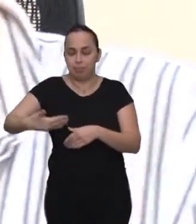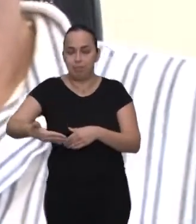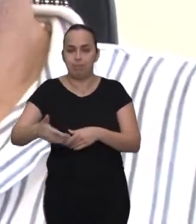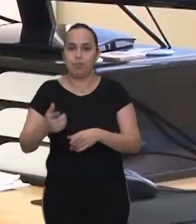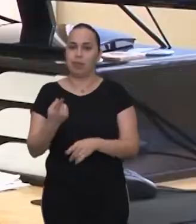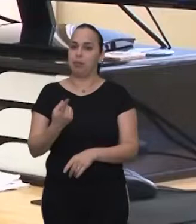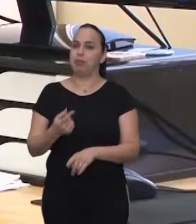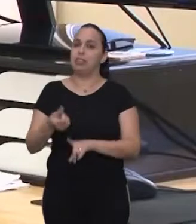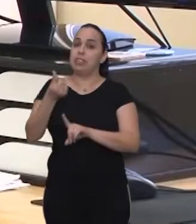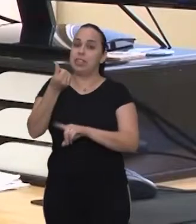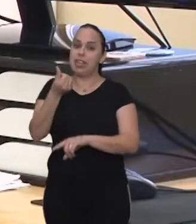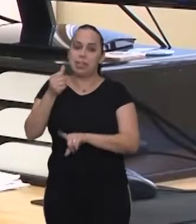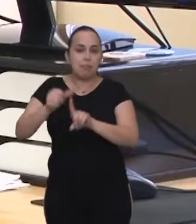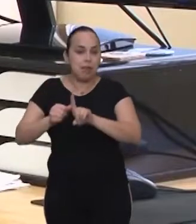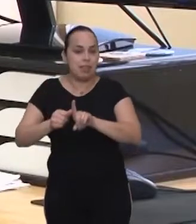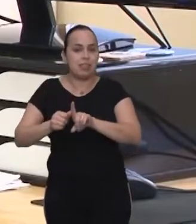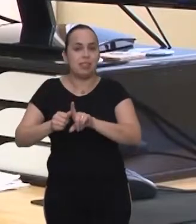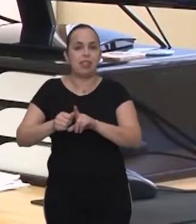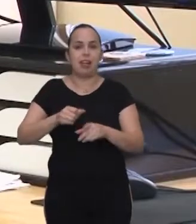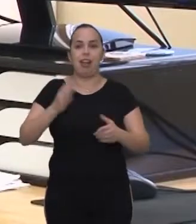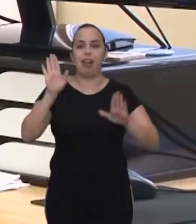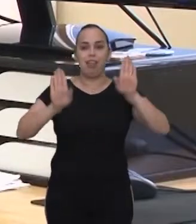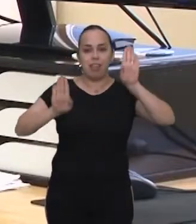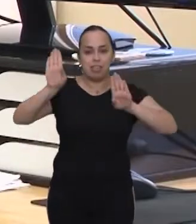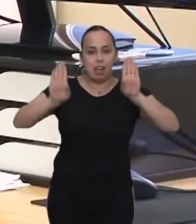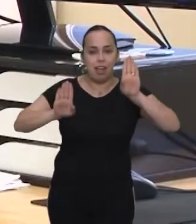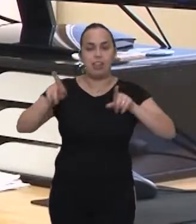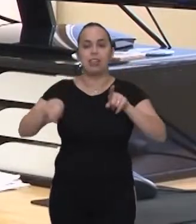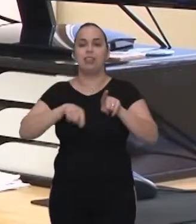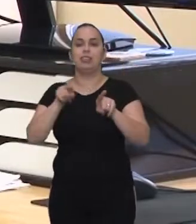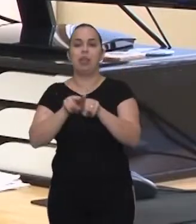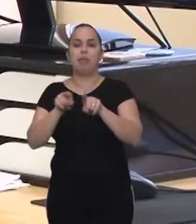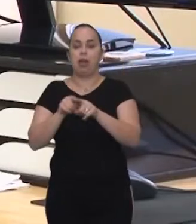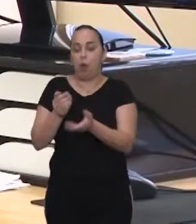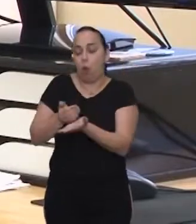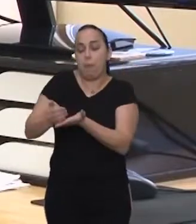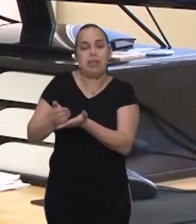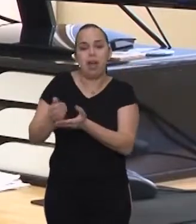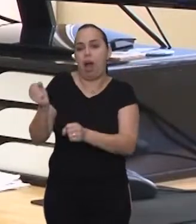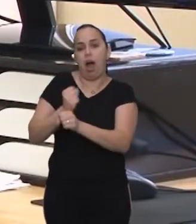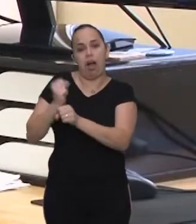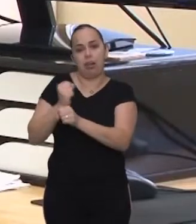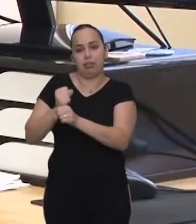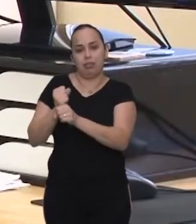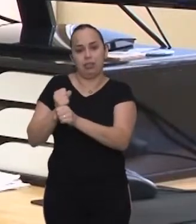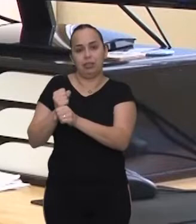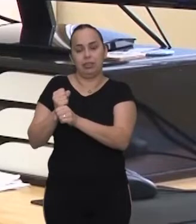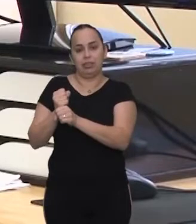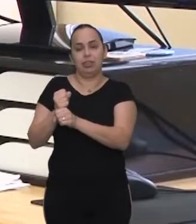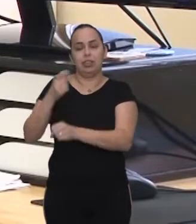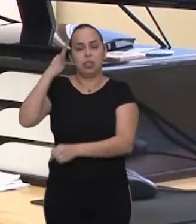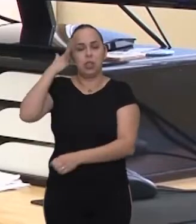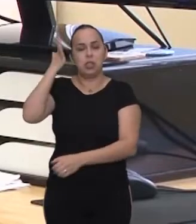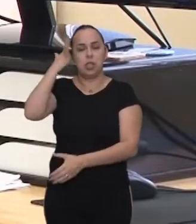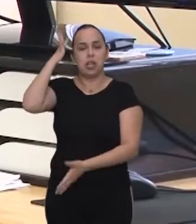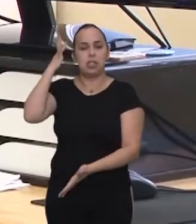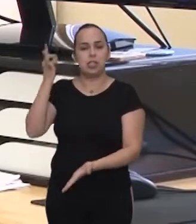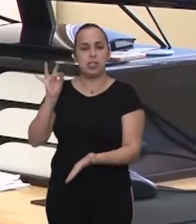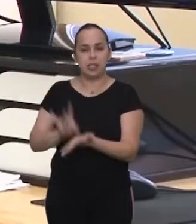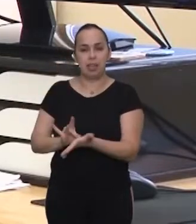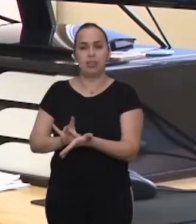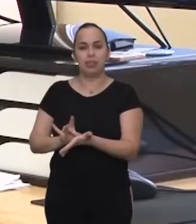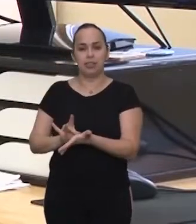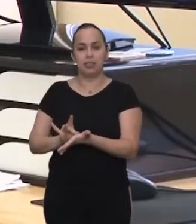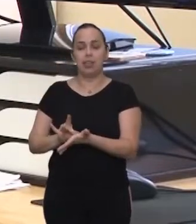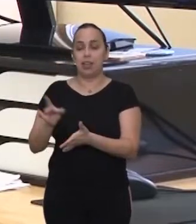2002 primeiro semestre tudo licitação a licença de instalação e início de obra né Nós